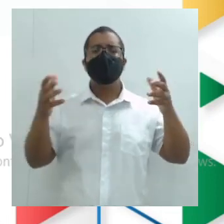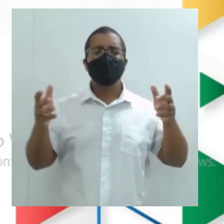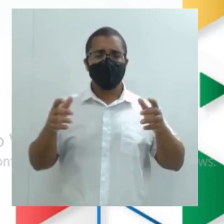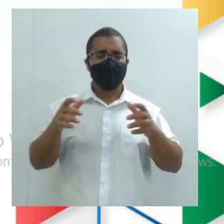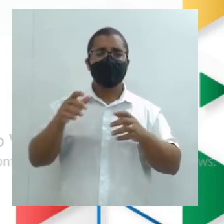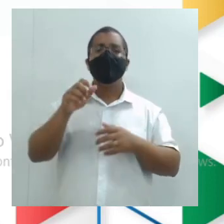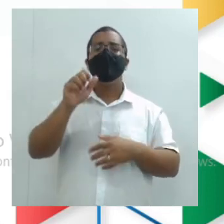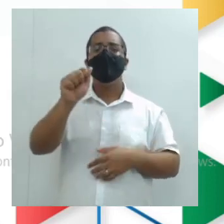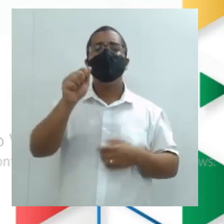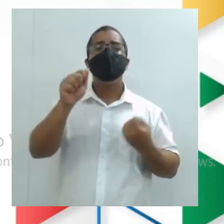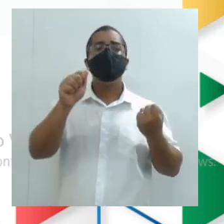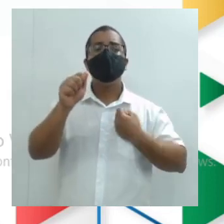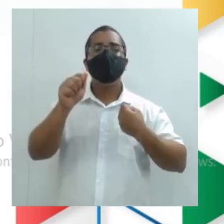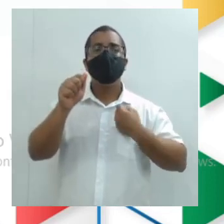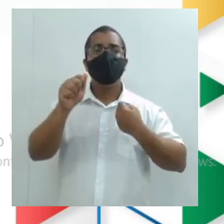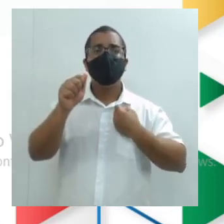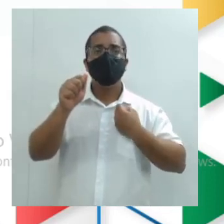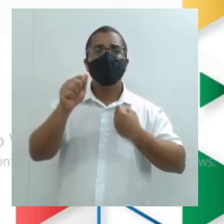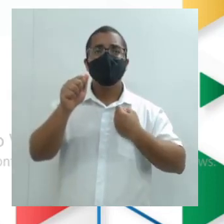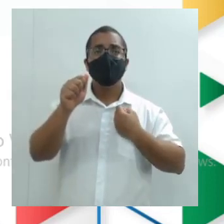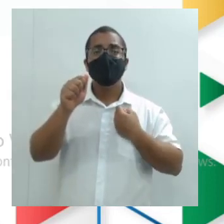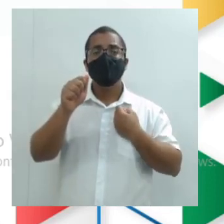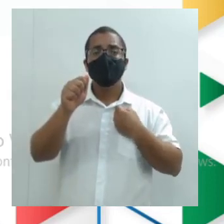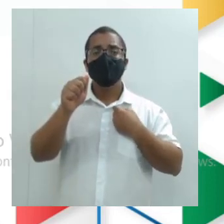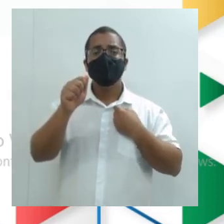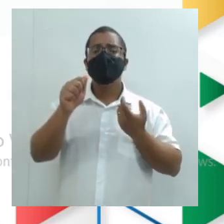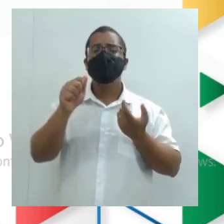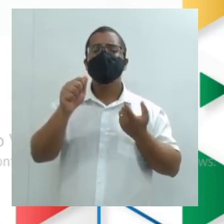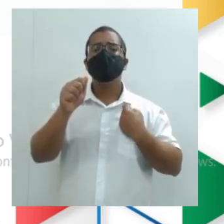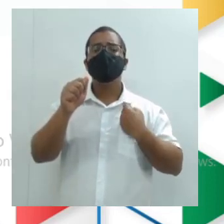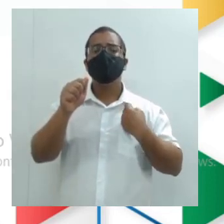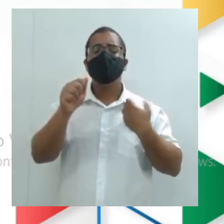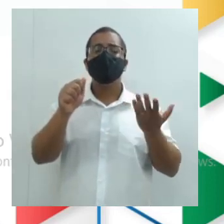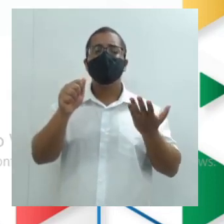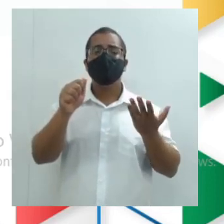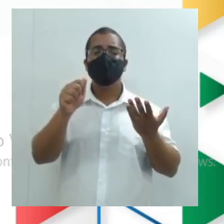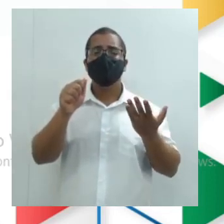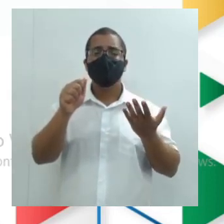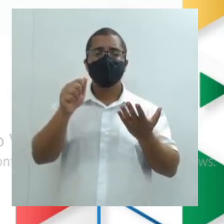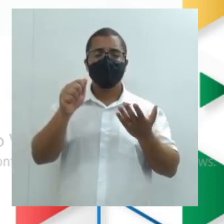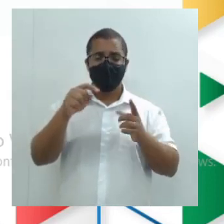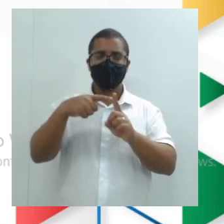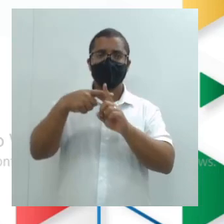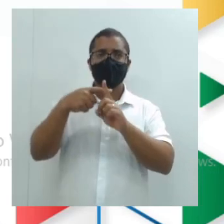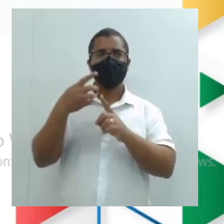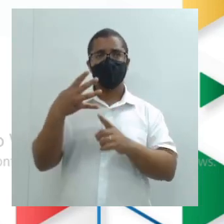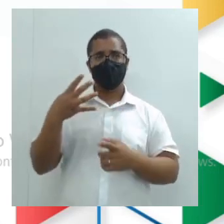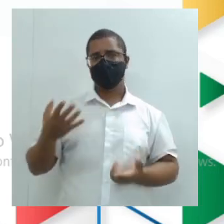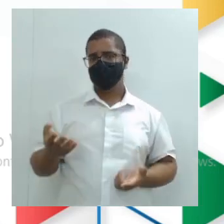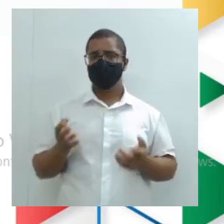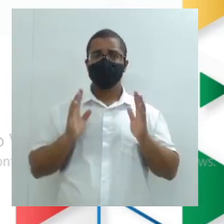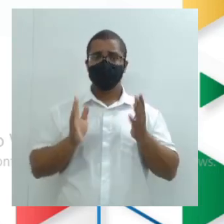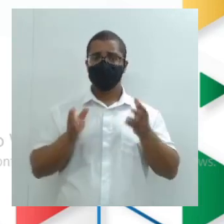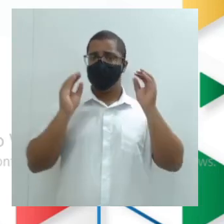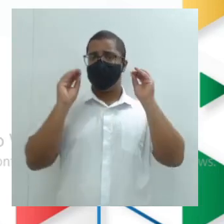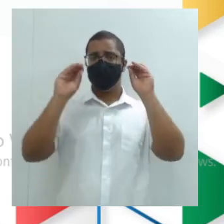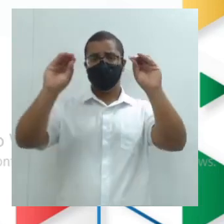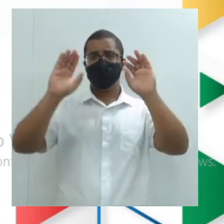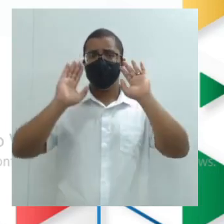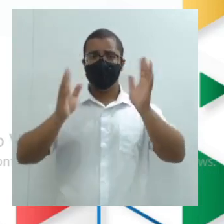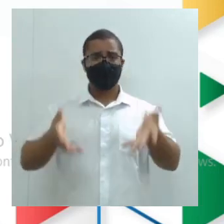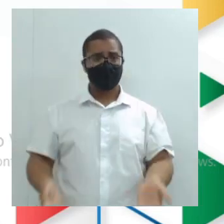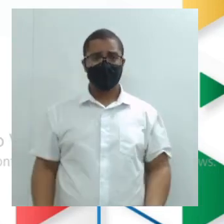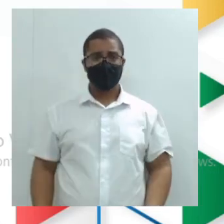A está dando, o município A está a quanto de distância da capital? Mais 4, está descrito aí, ó.